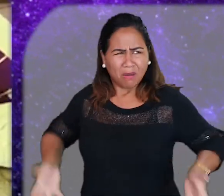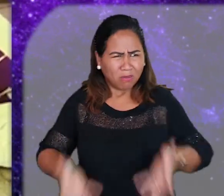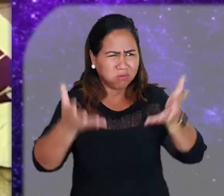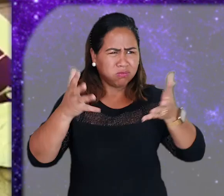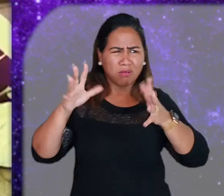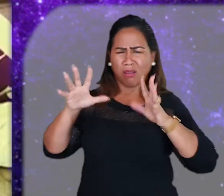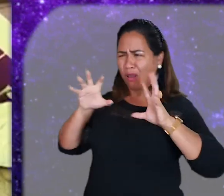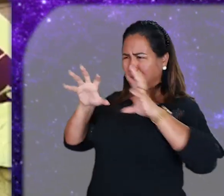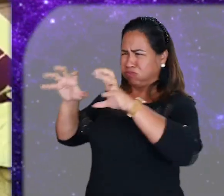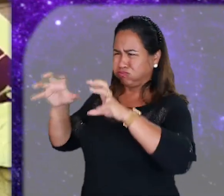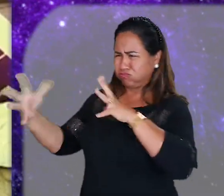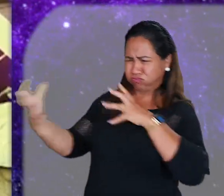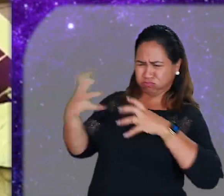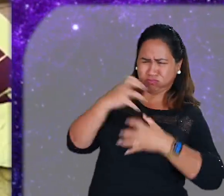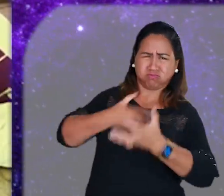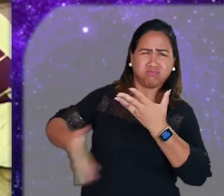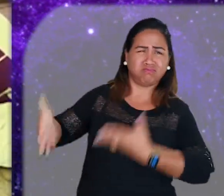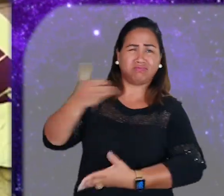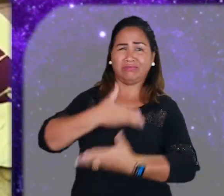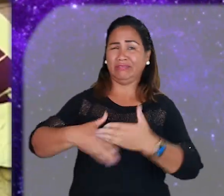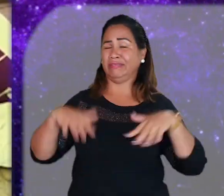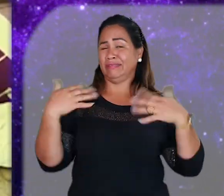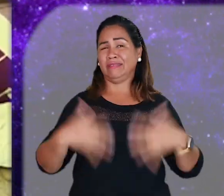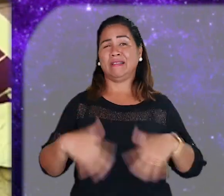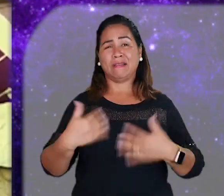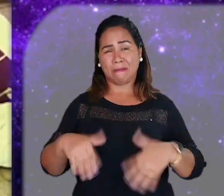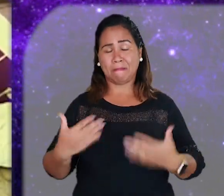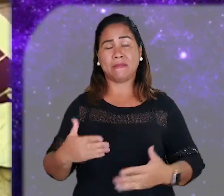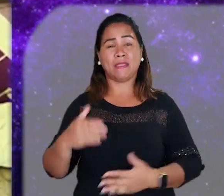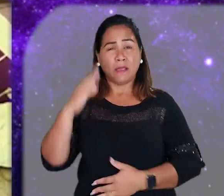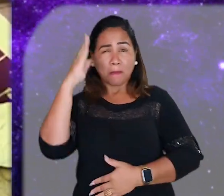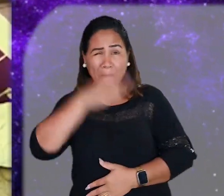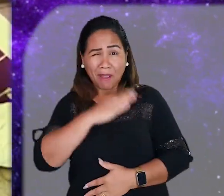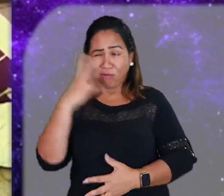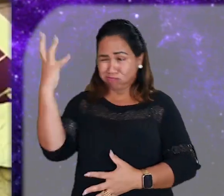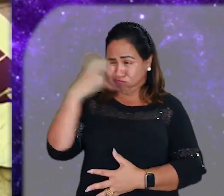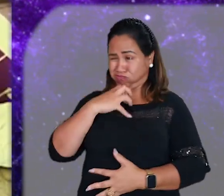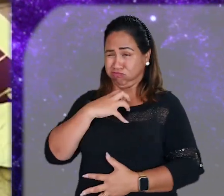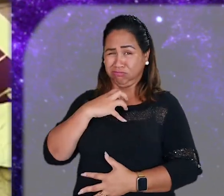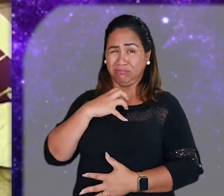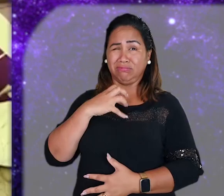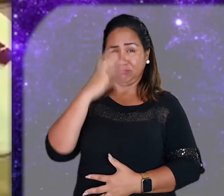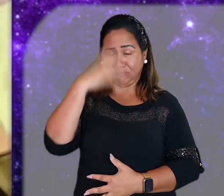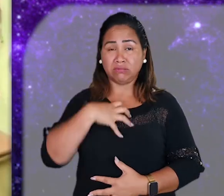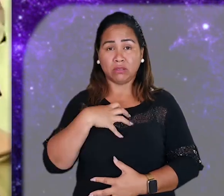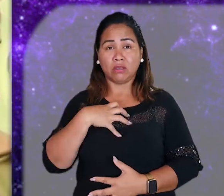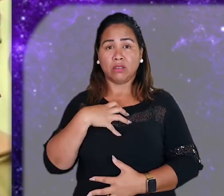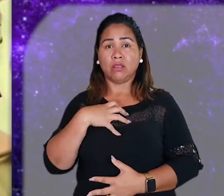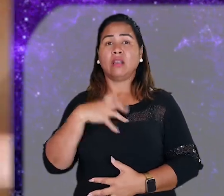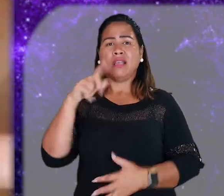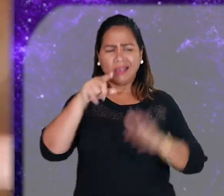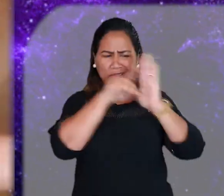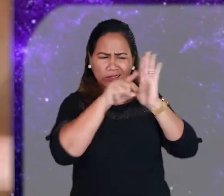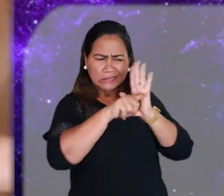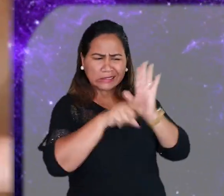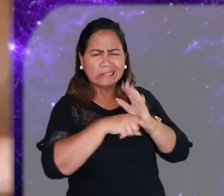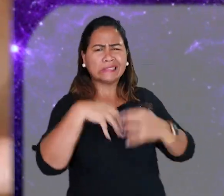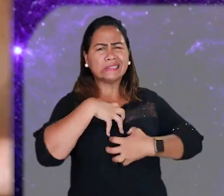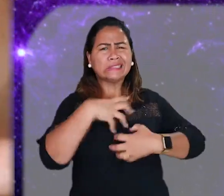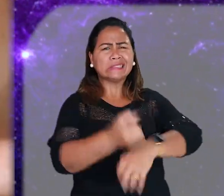está aumentando o mal humor dele o mau